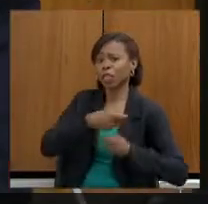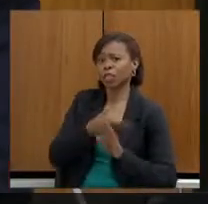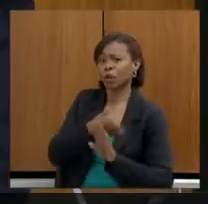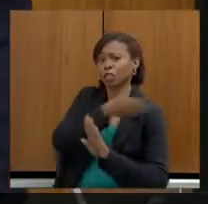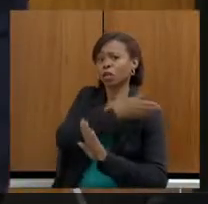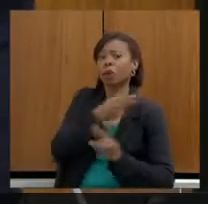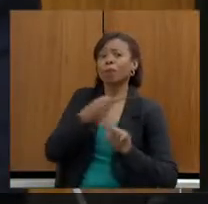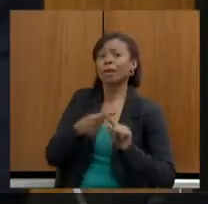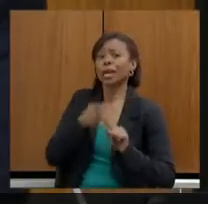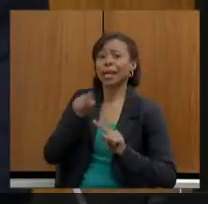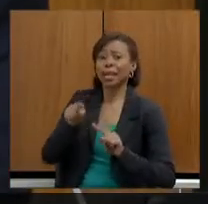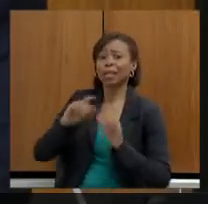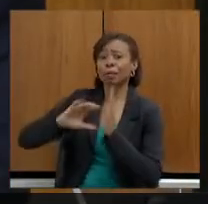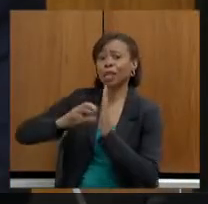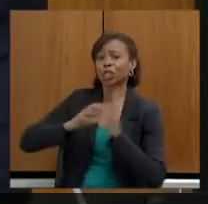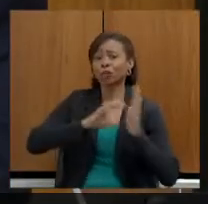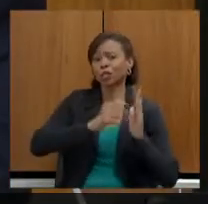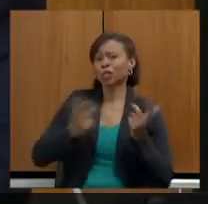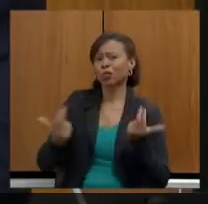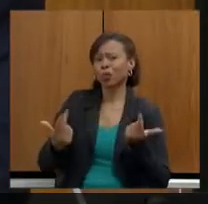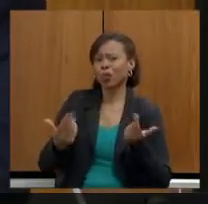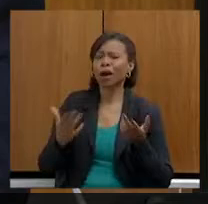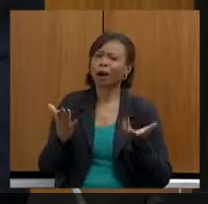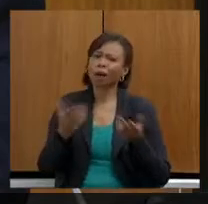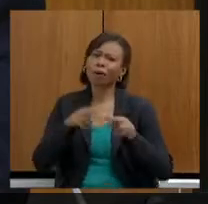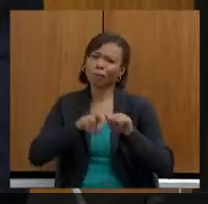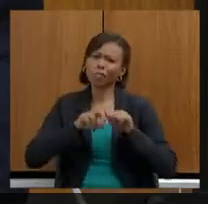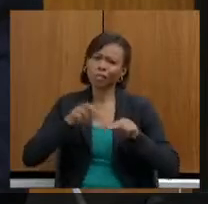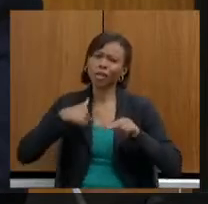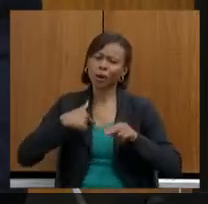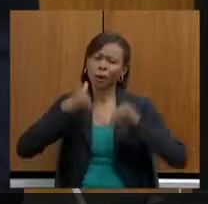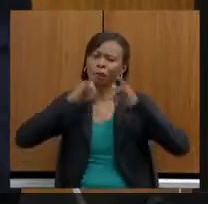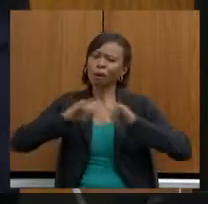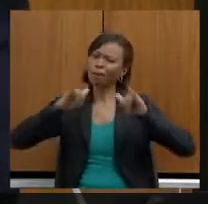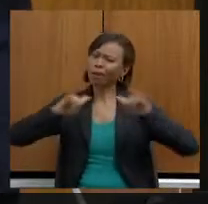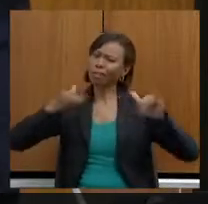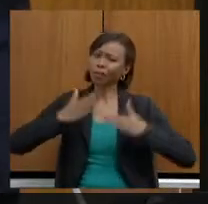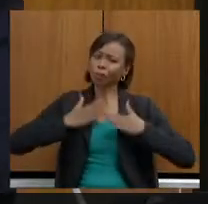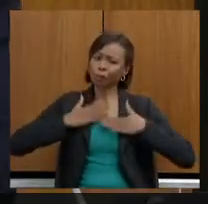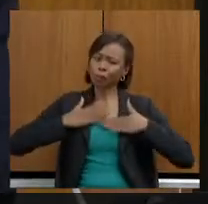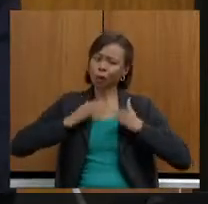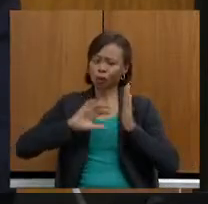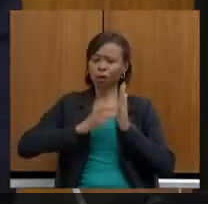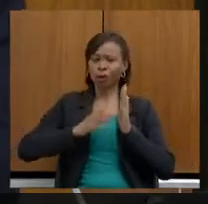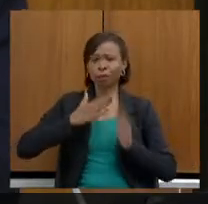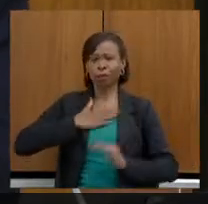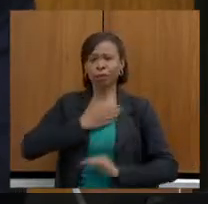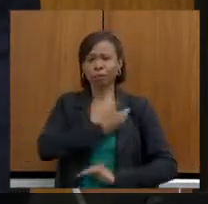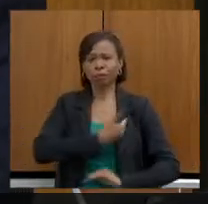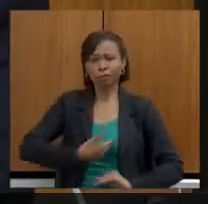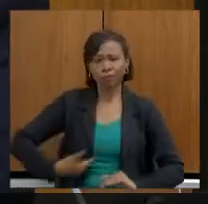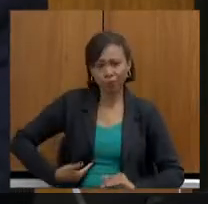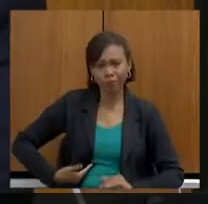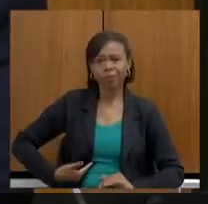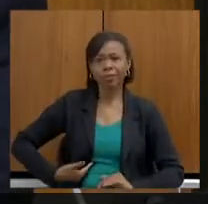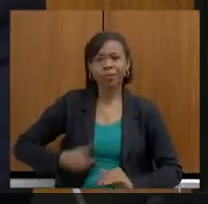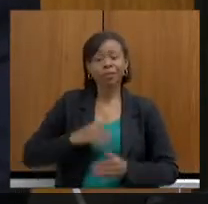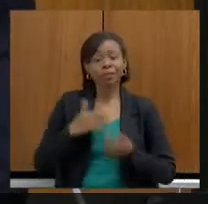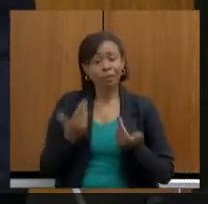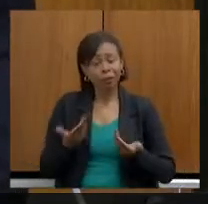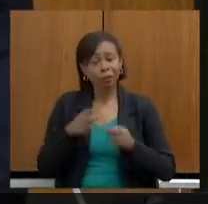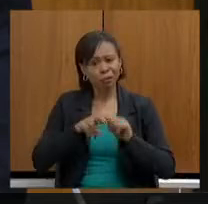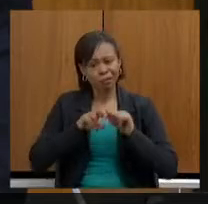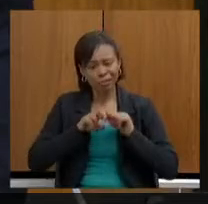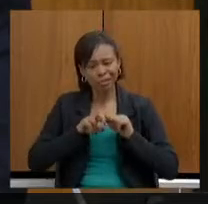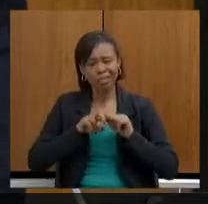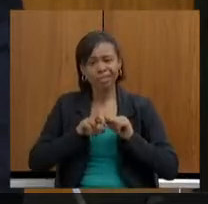por ser do mesmo partido aproveitei para fazer um propaganda o meu e do meu Governador Deputado é mas